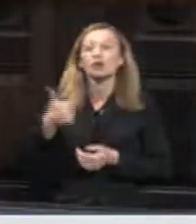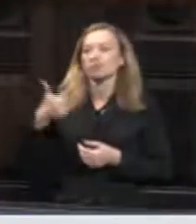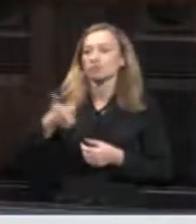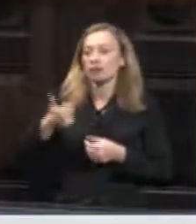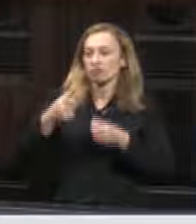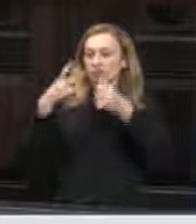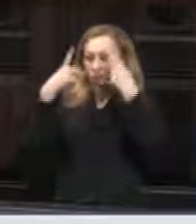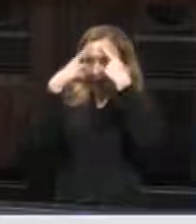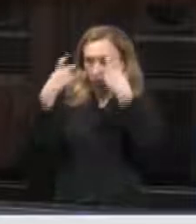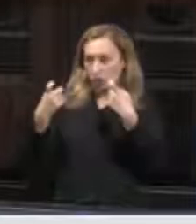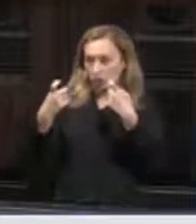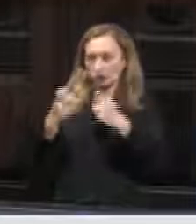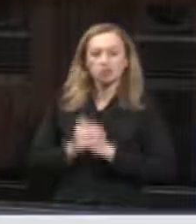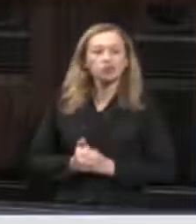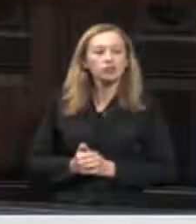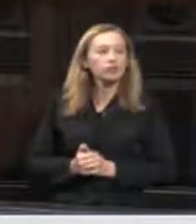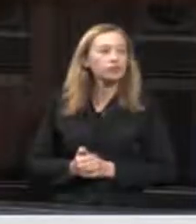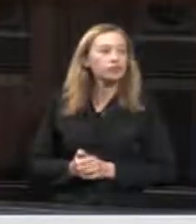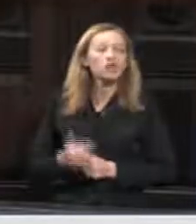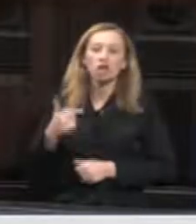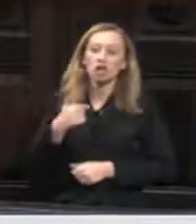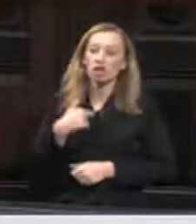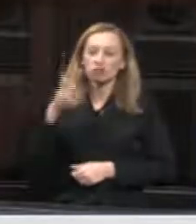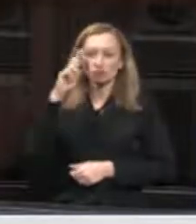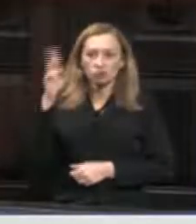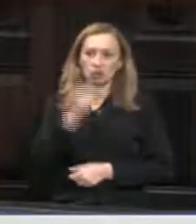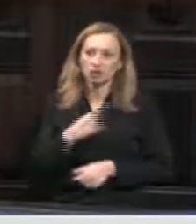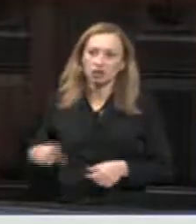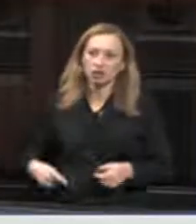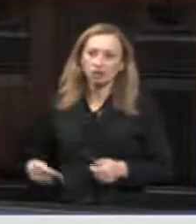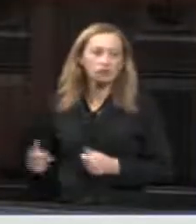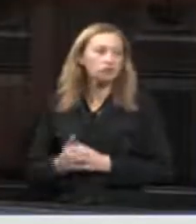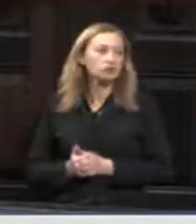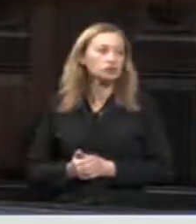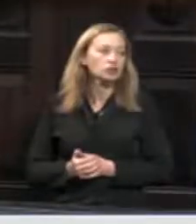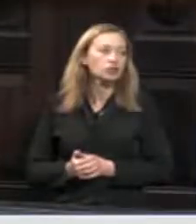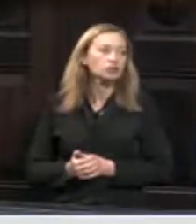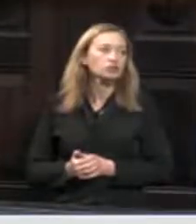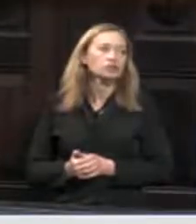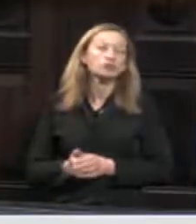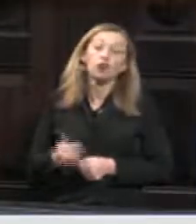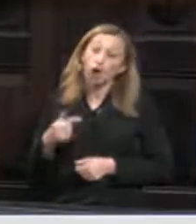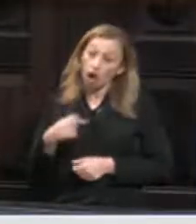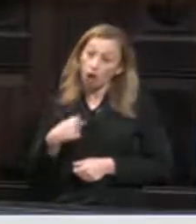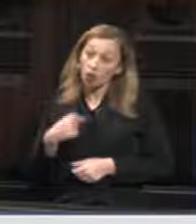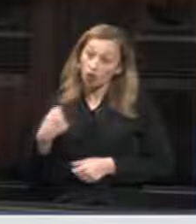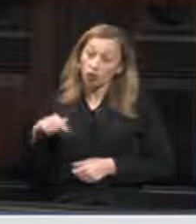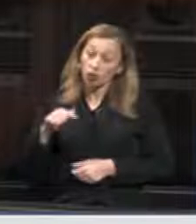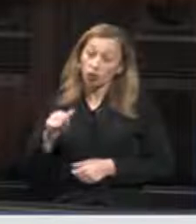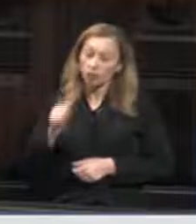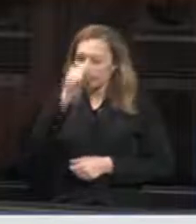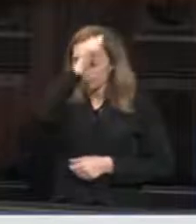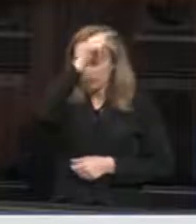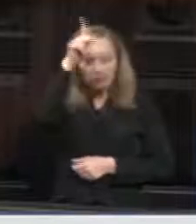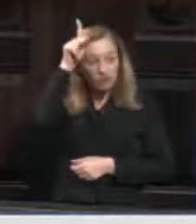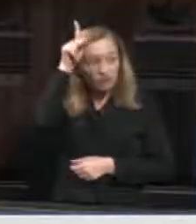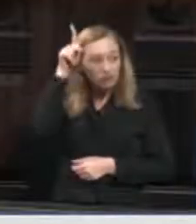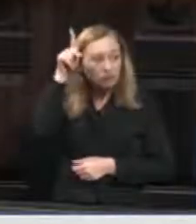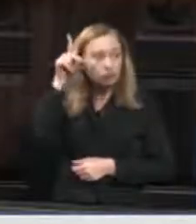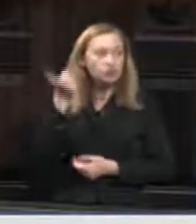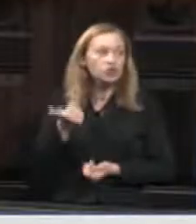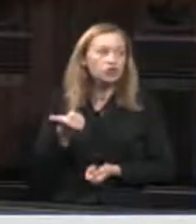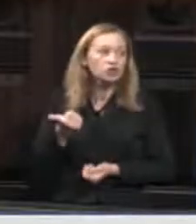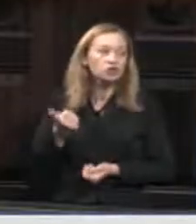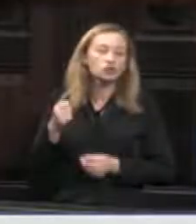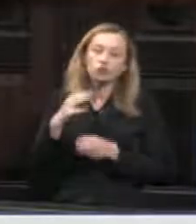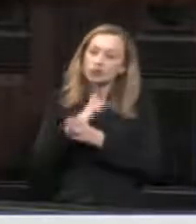violência. E eu, senhor presidente, fui prefeito de uma cidade e é onde eu tive a